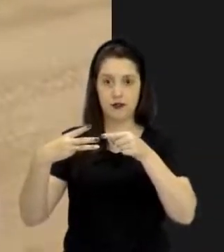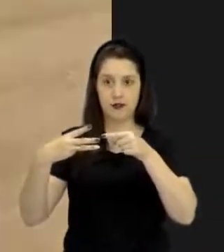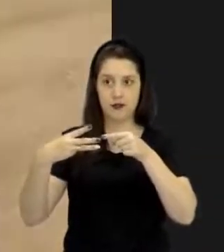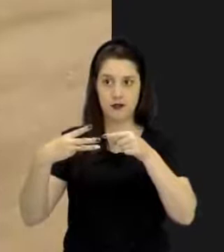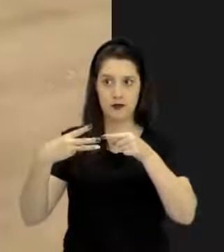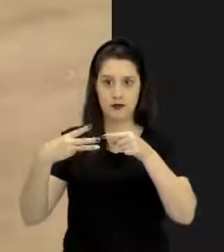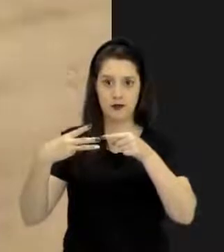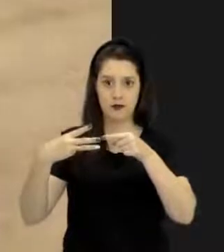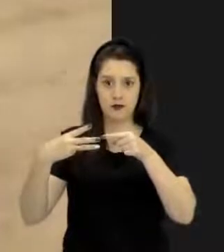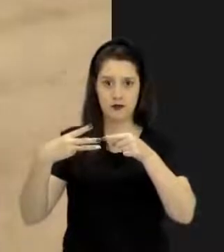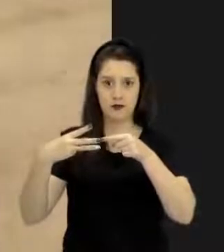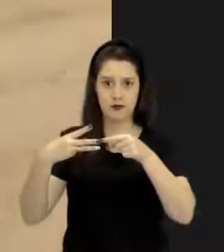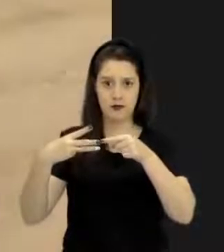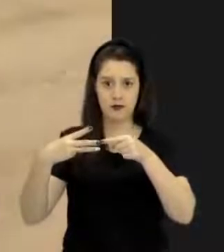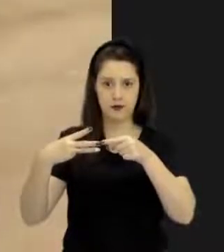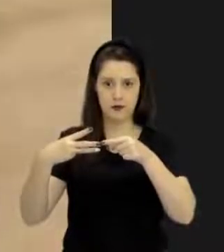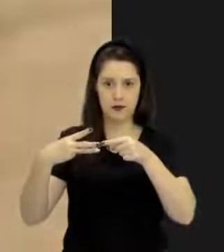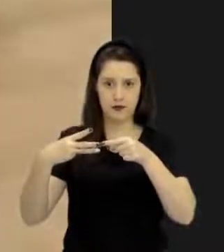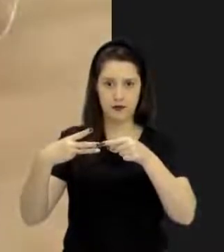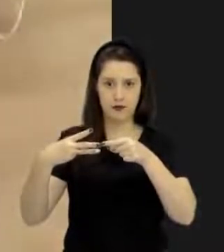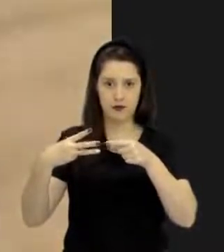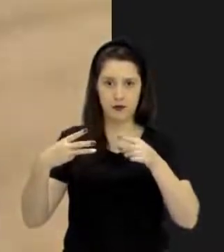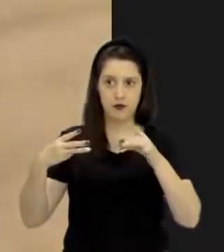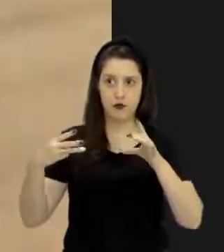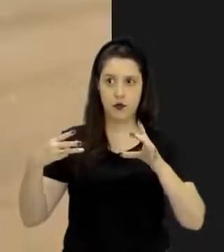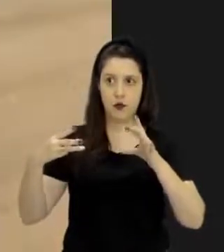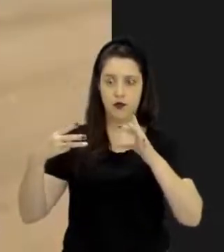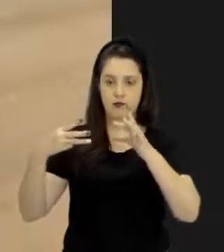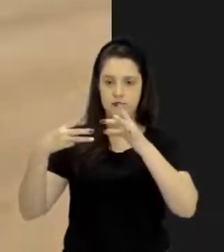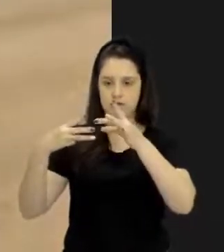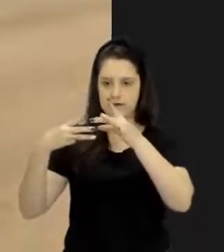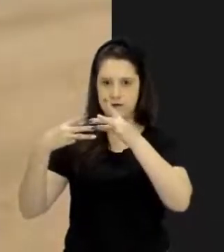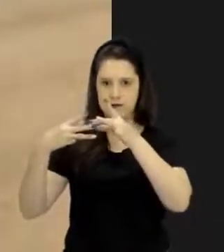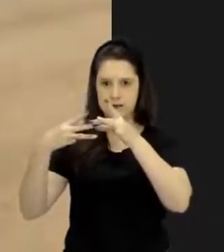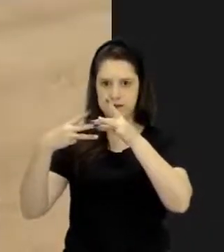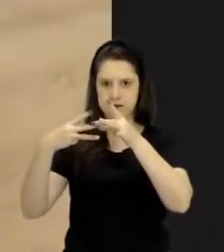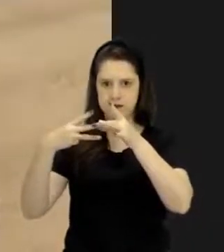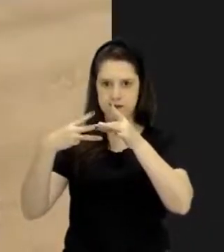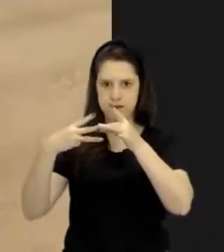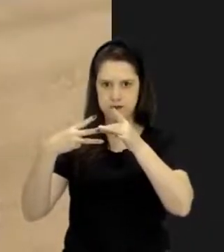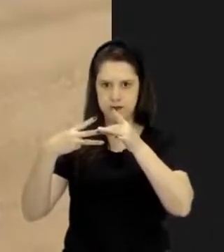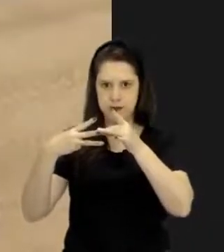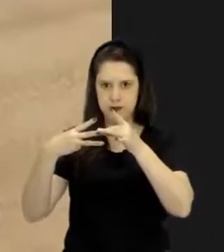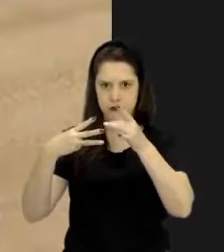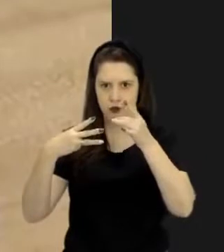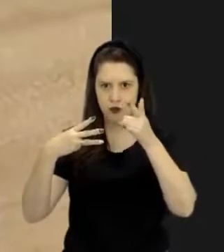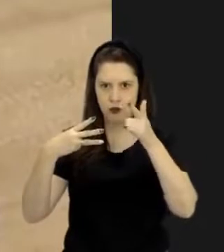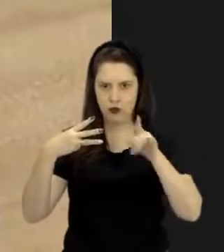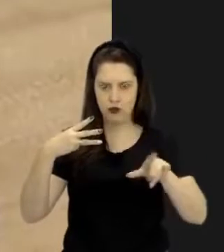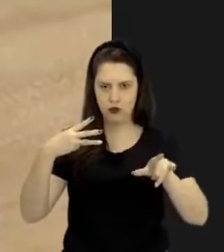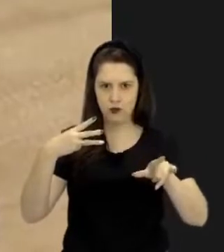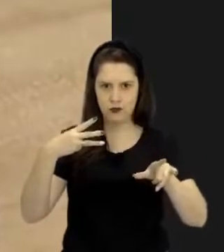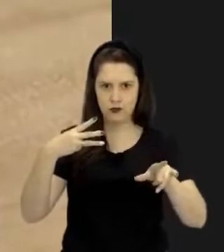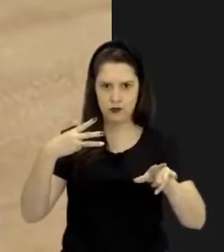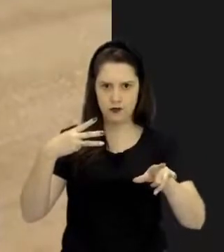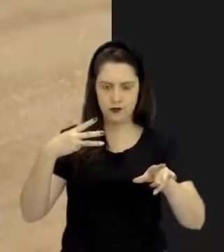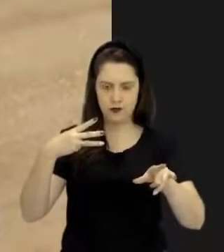Colocando. E vou ligar esse outro aqui. Tá aqui, ó.